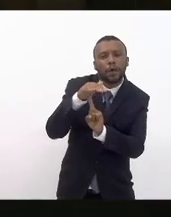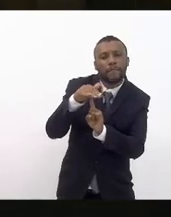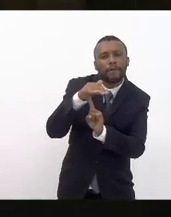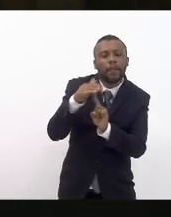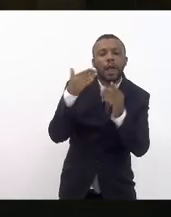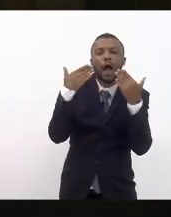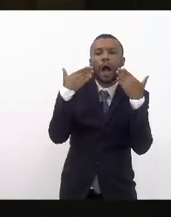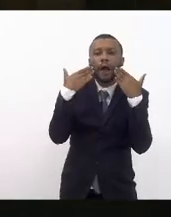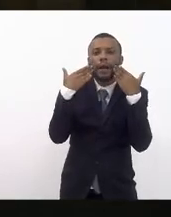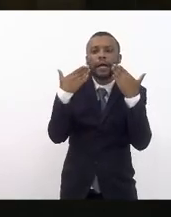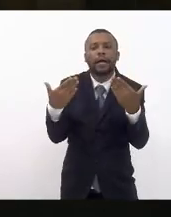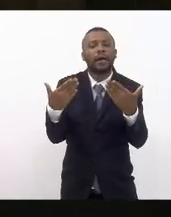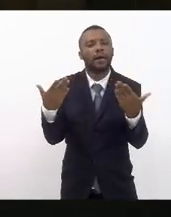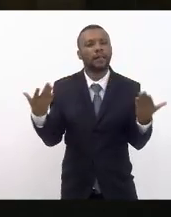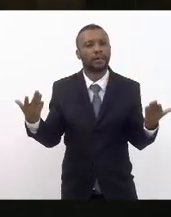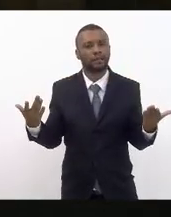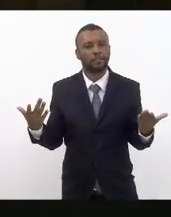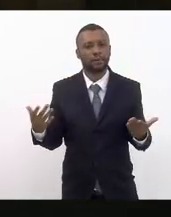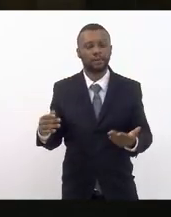escancarado ali.